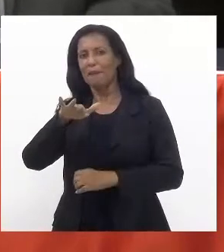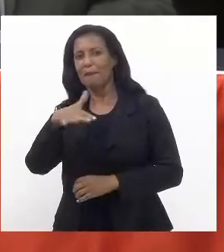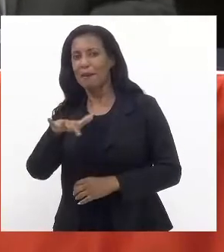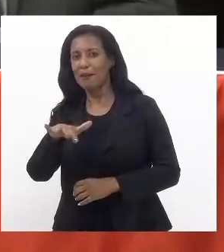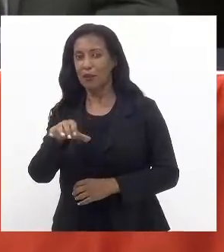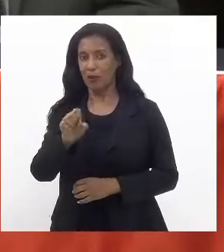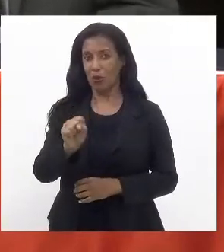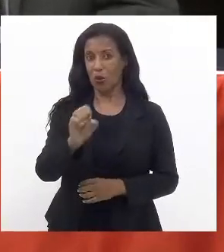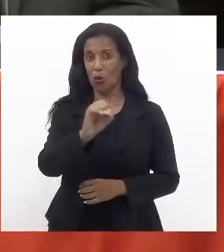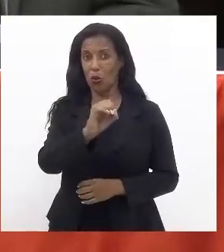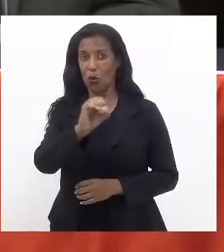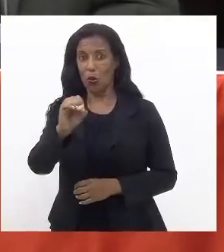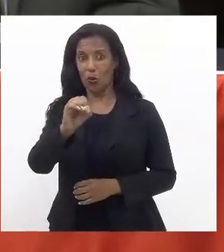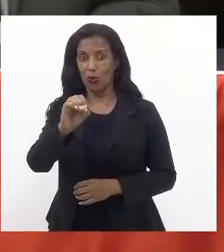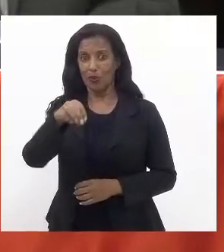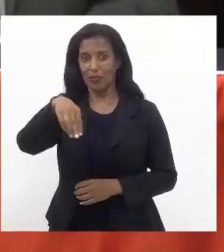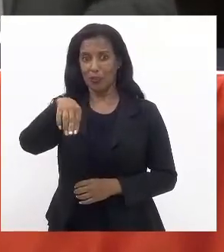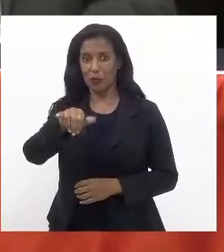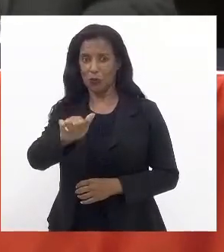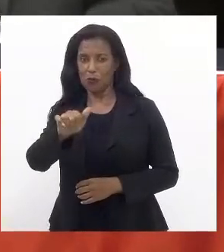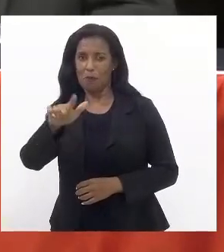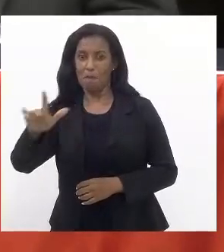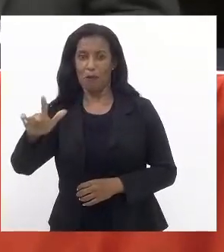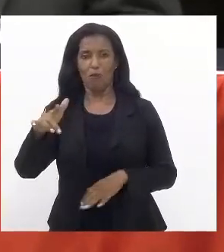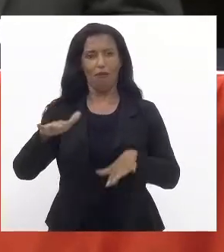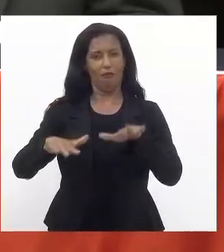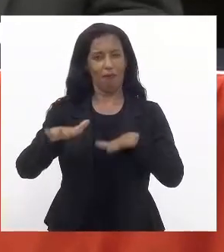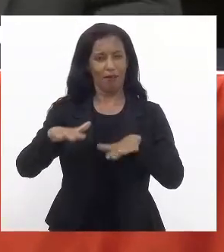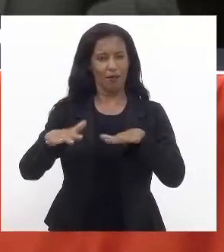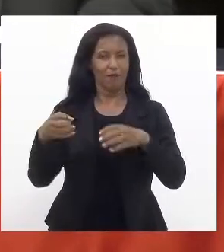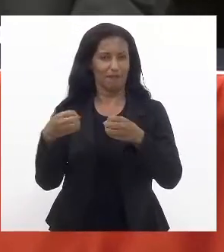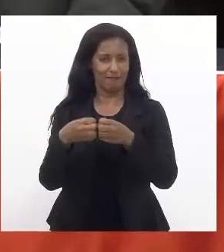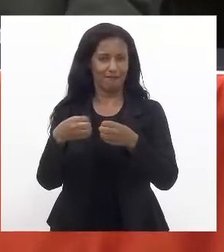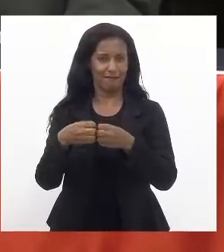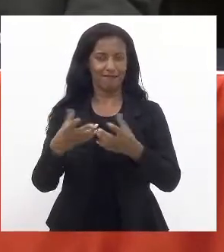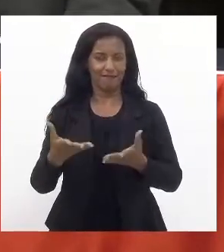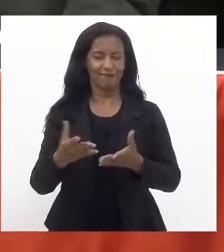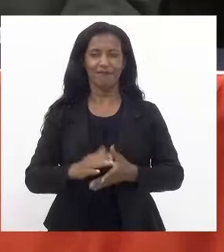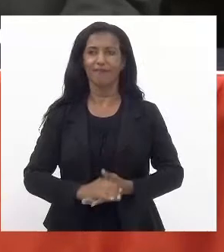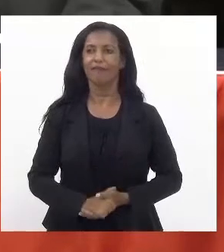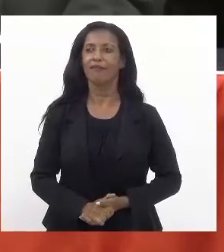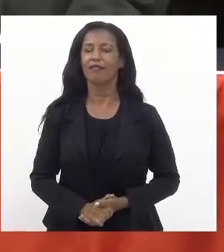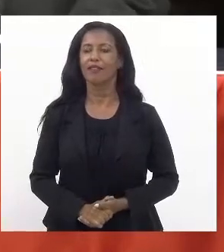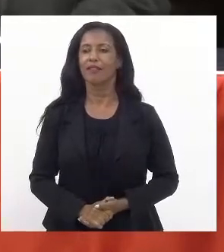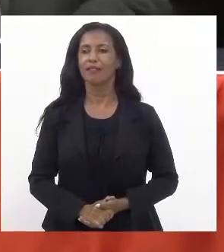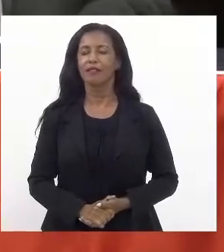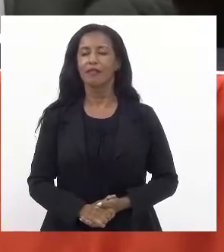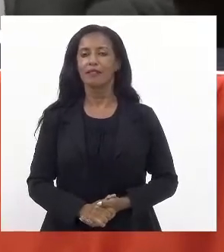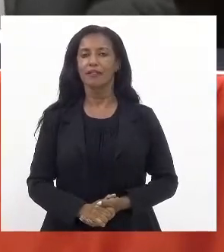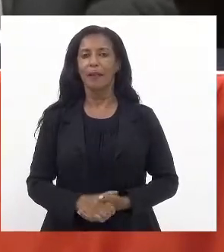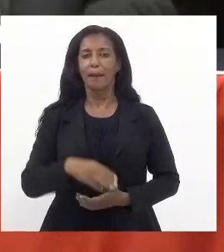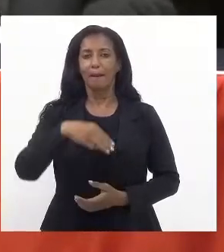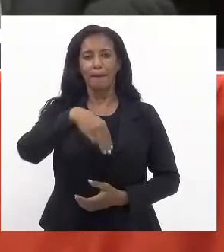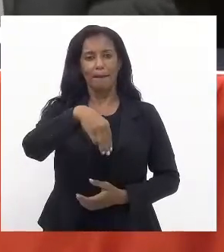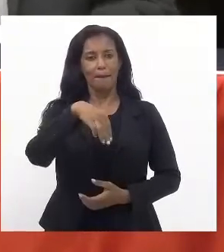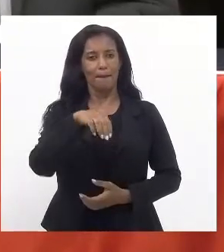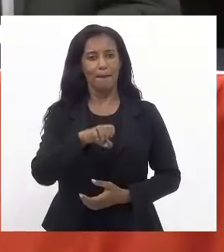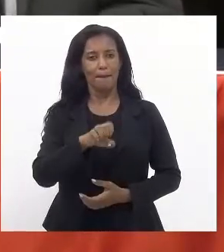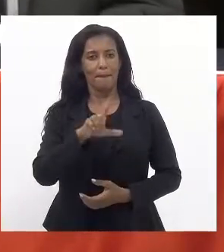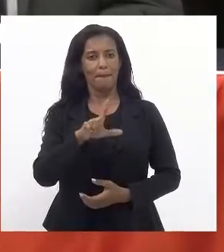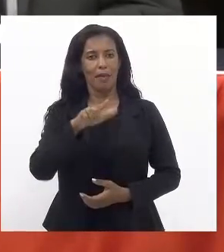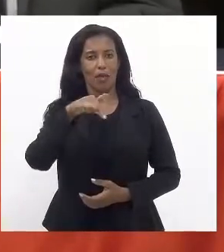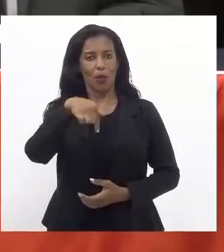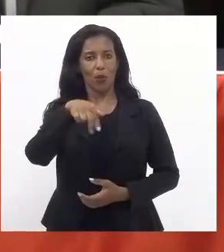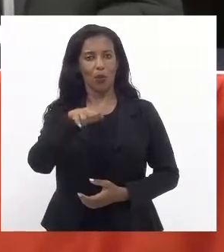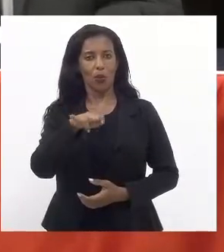seriam 800 mil. 800 mil libaneses. Os melquitas